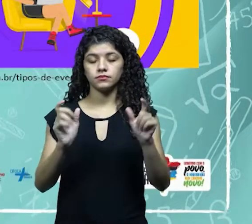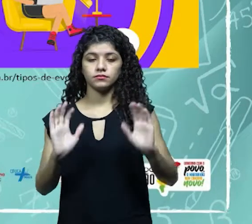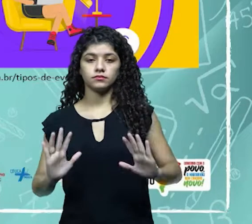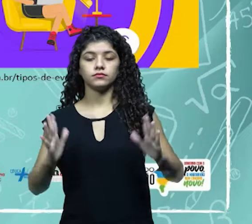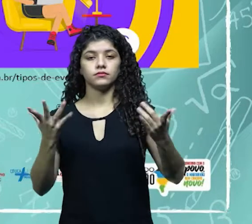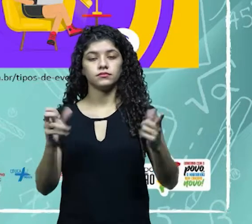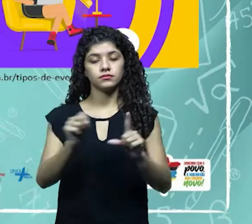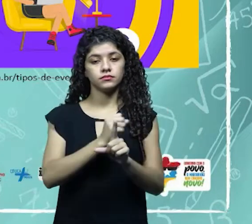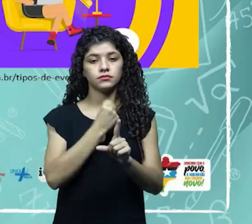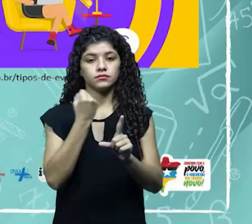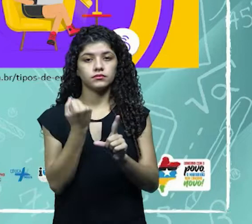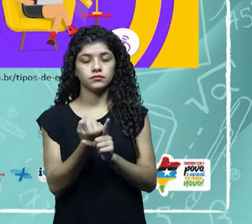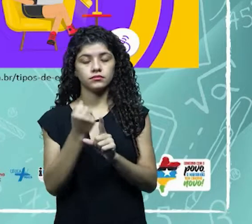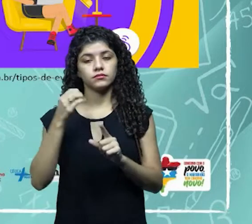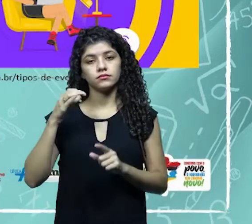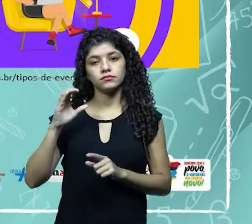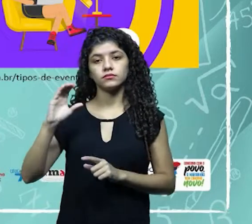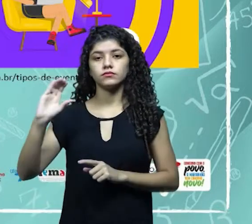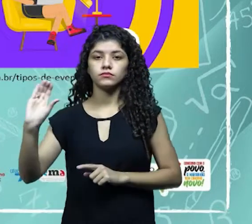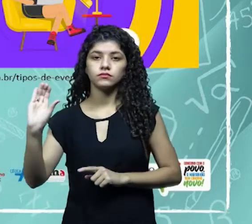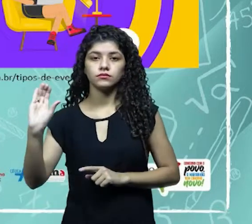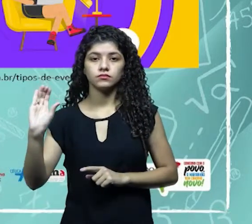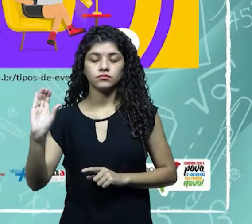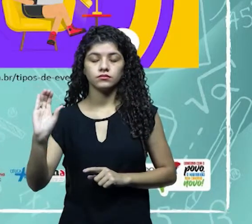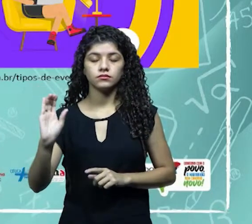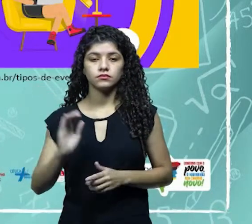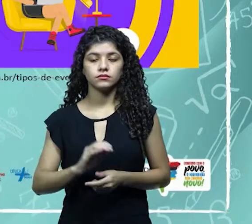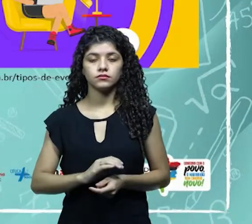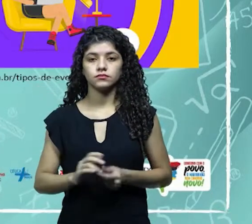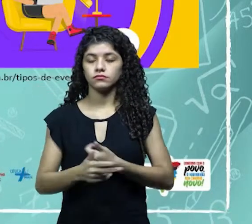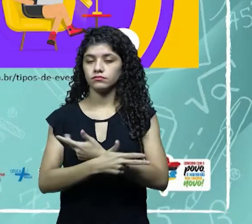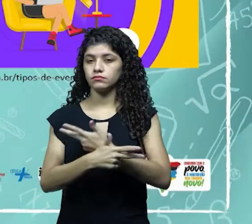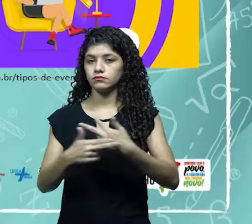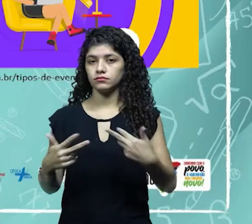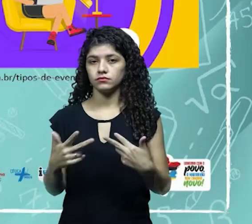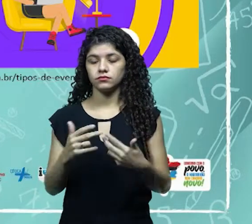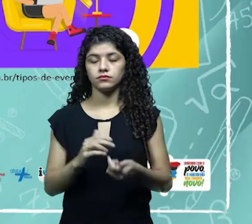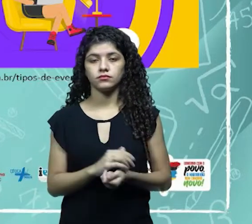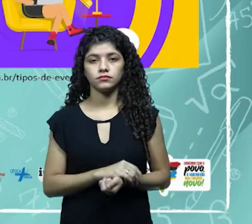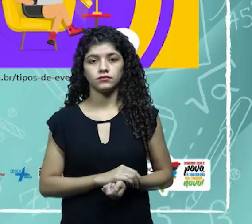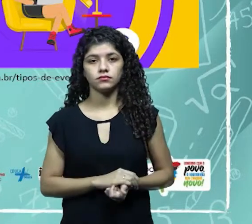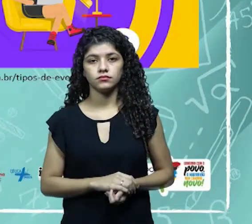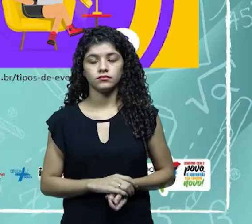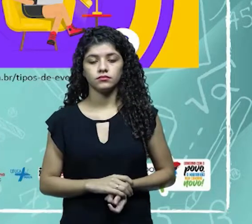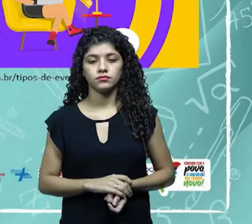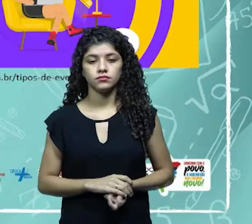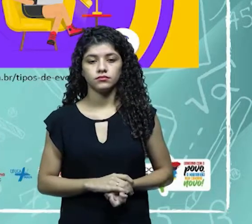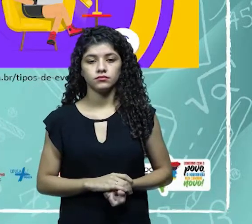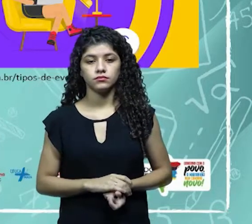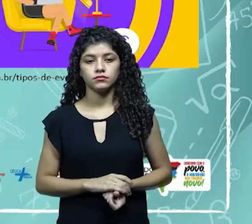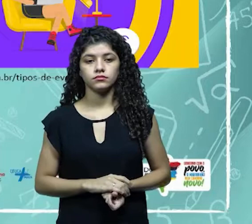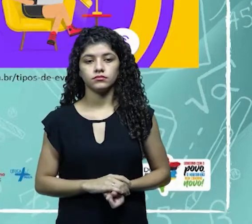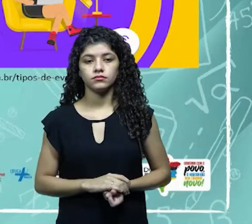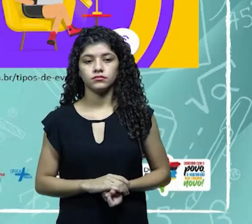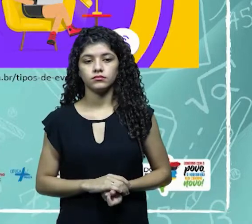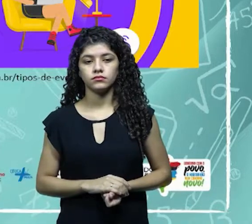essa catalogação né Para a gente diferenciar um evento social de um cultural